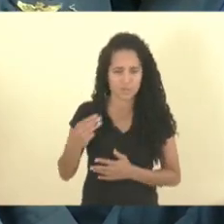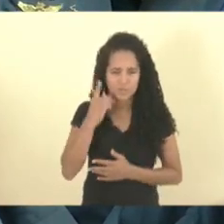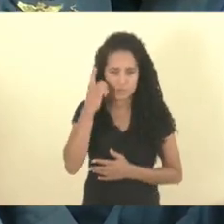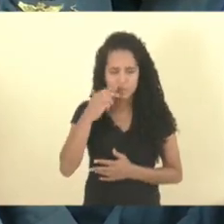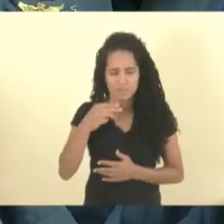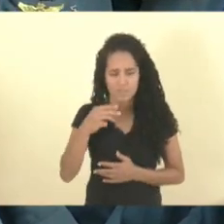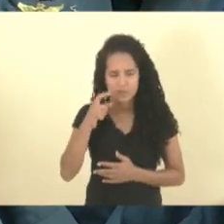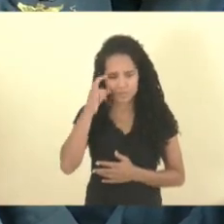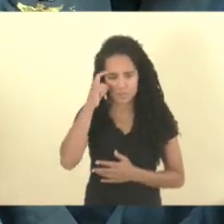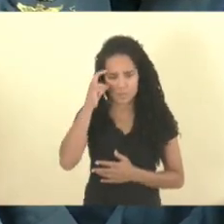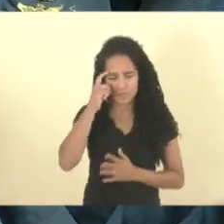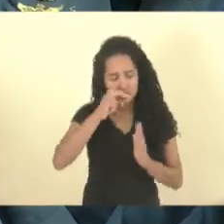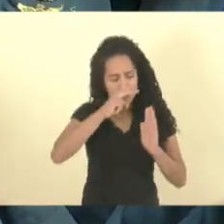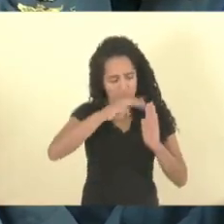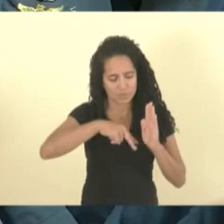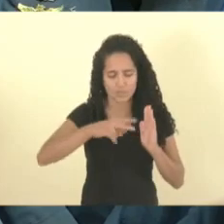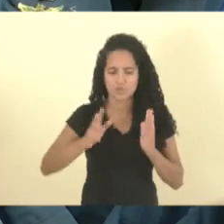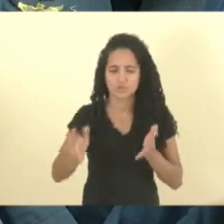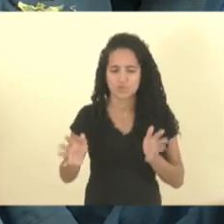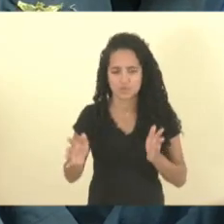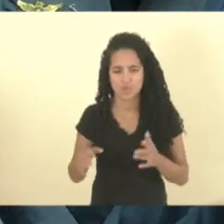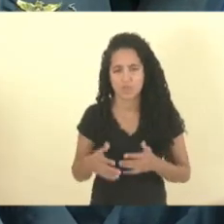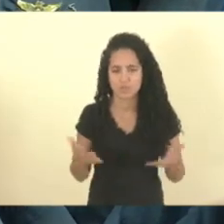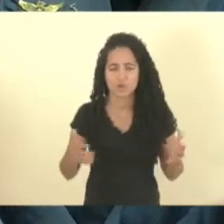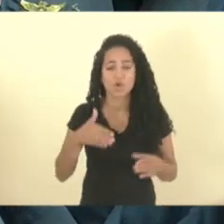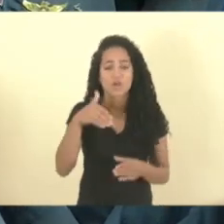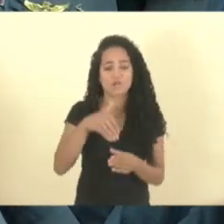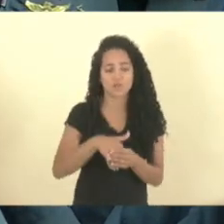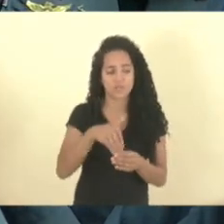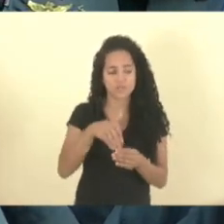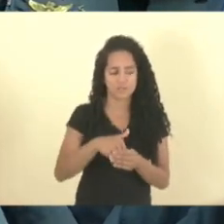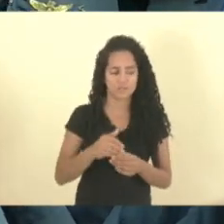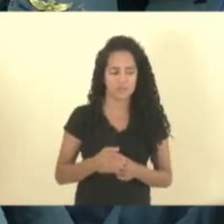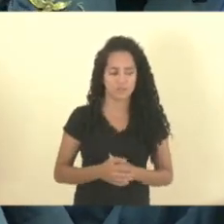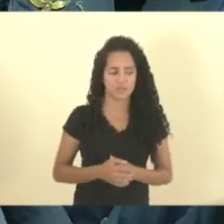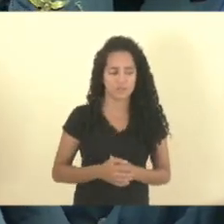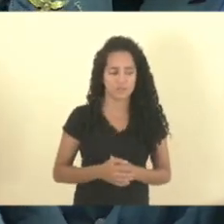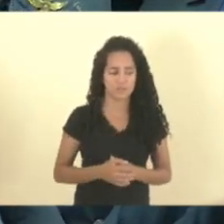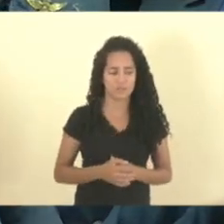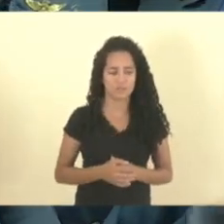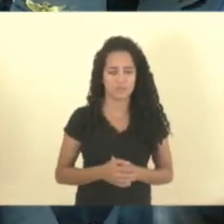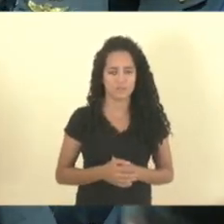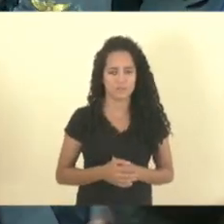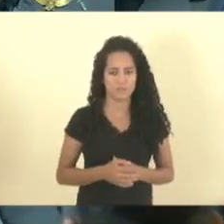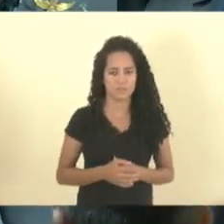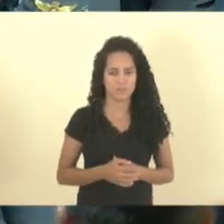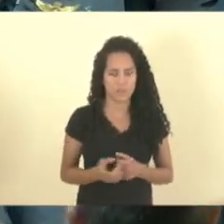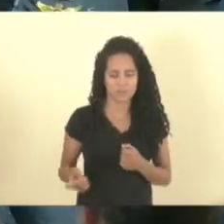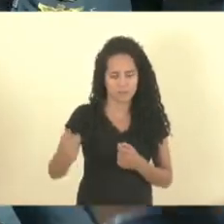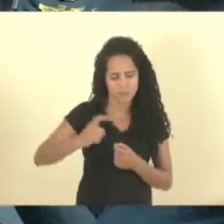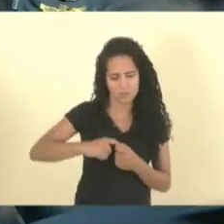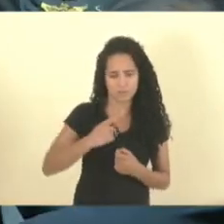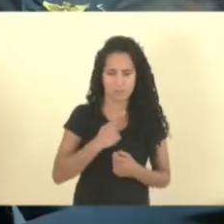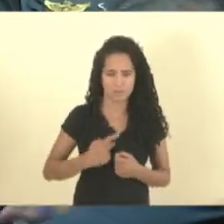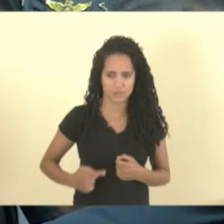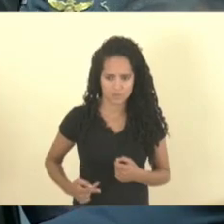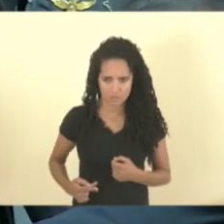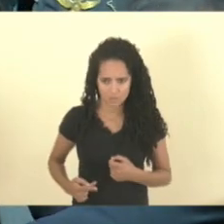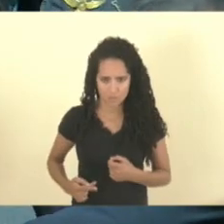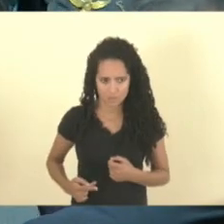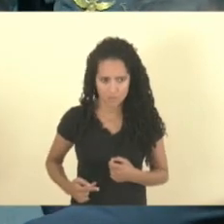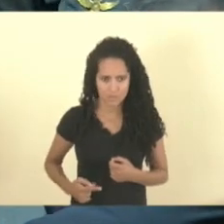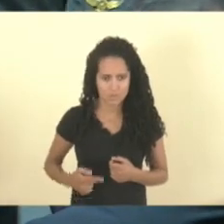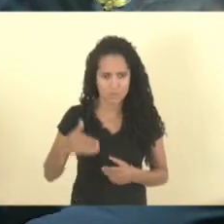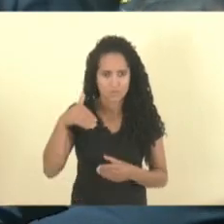deputado Mazinho dos Anjos, fez a leitura aqui. Então nós vamos colocar em votação. Então vou devolver a palavra para o presidente para que se